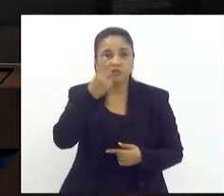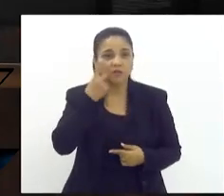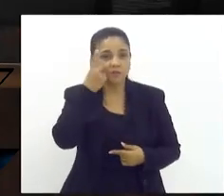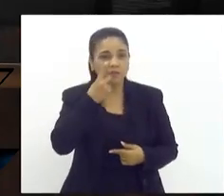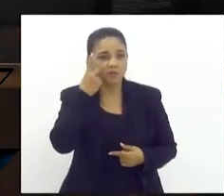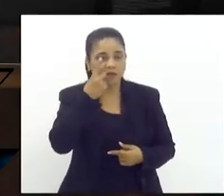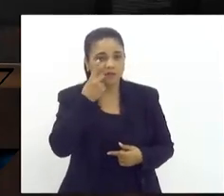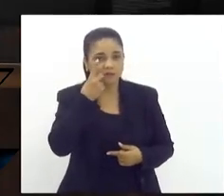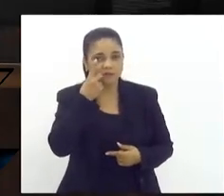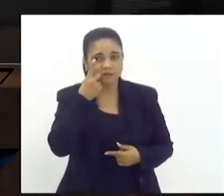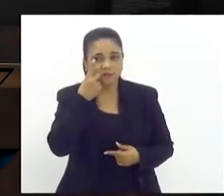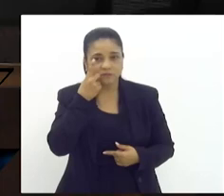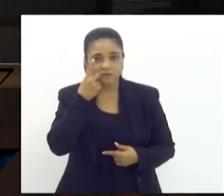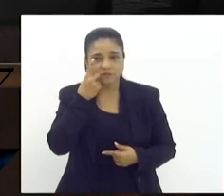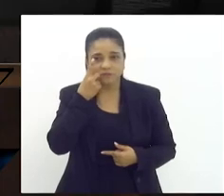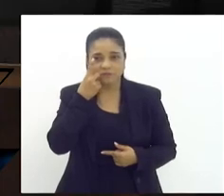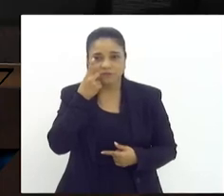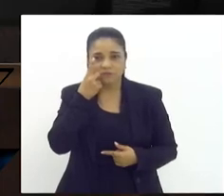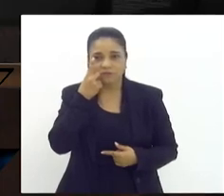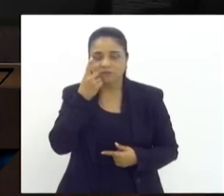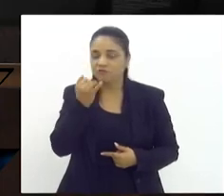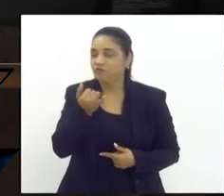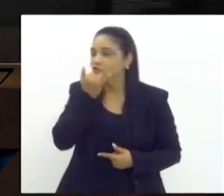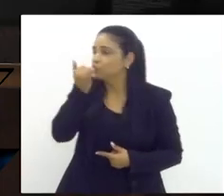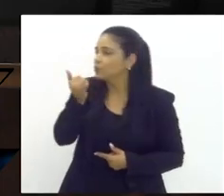é desculpa